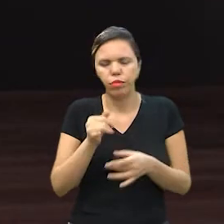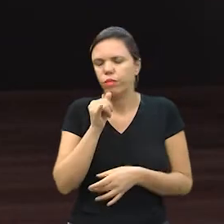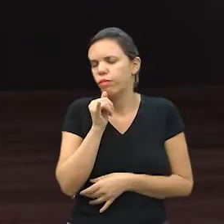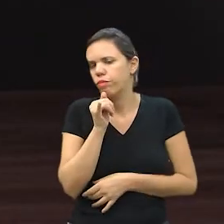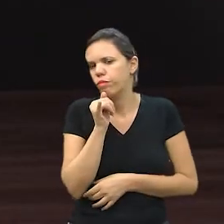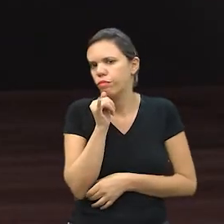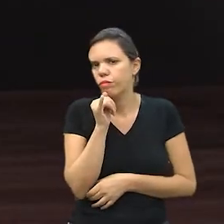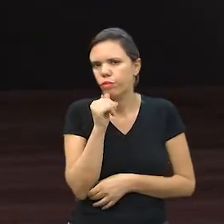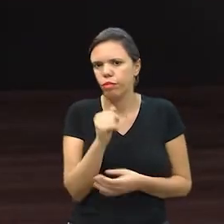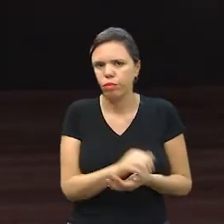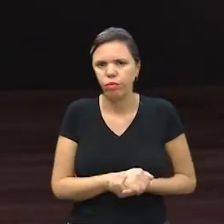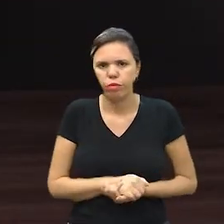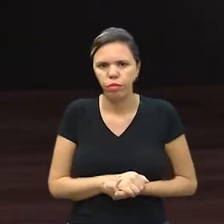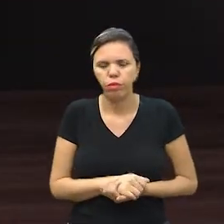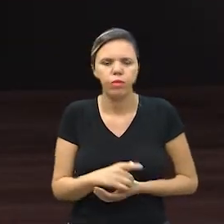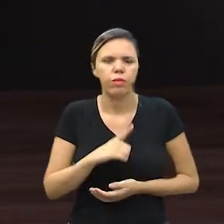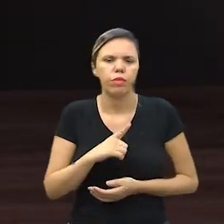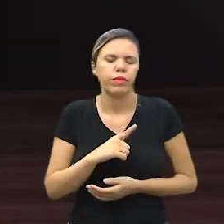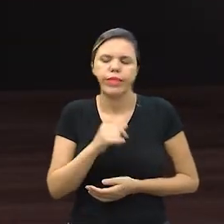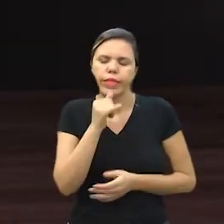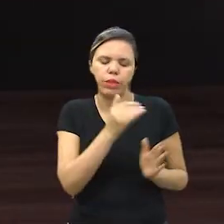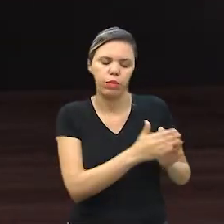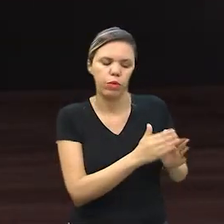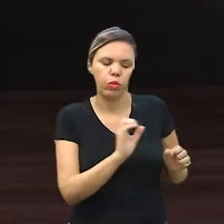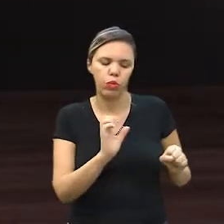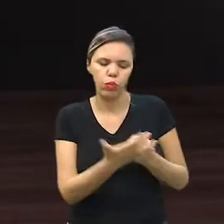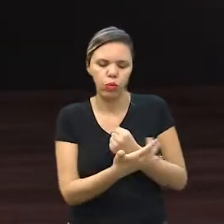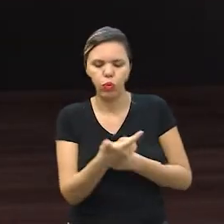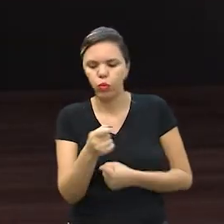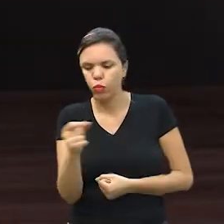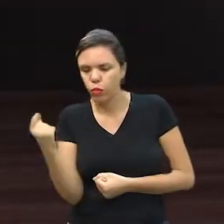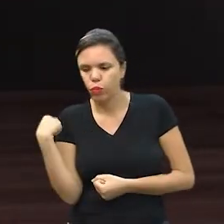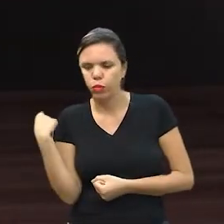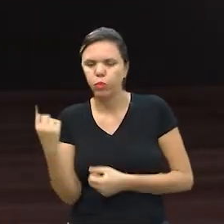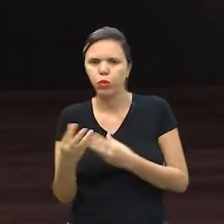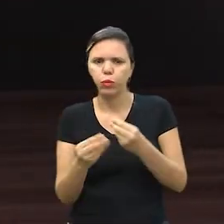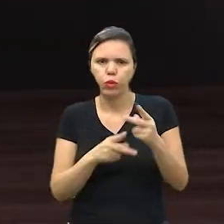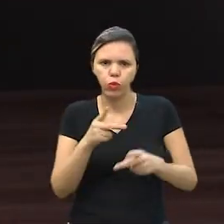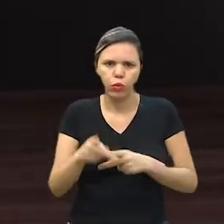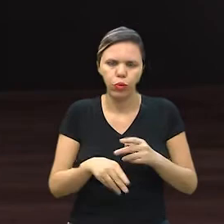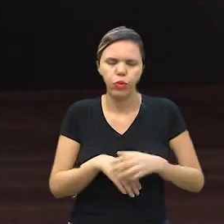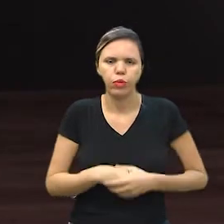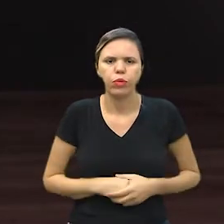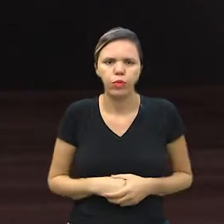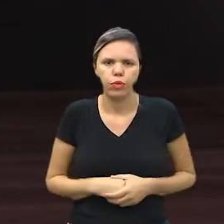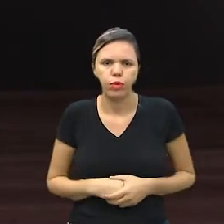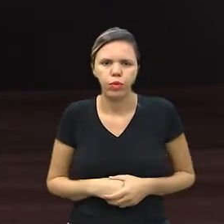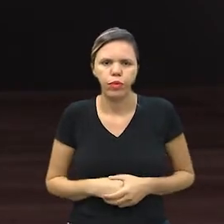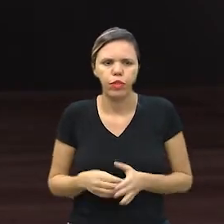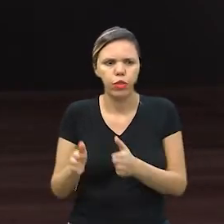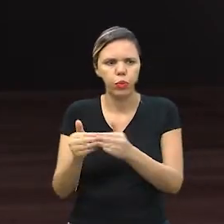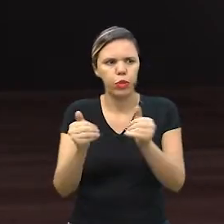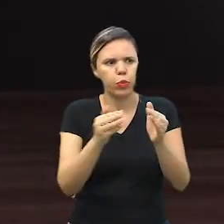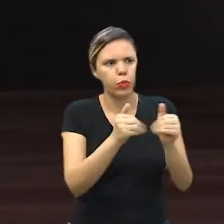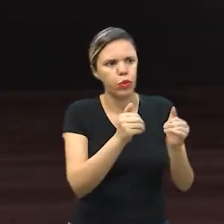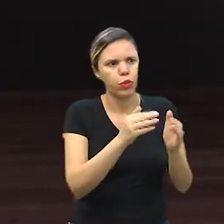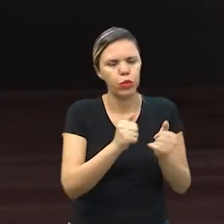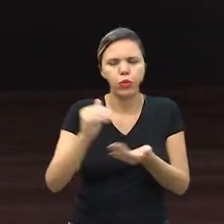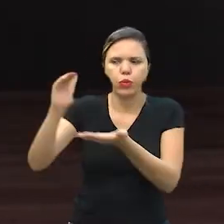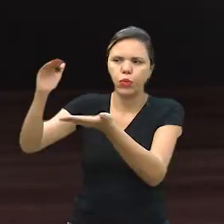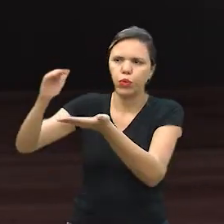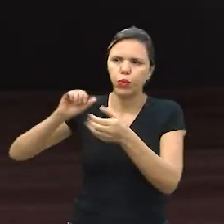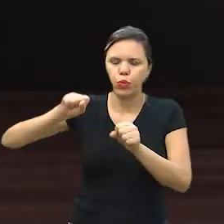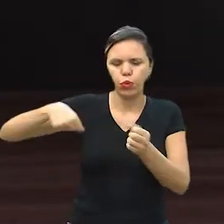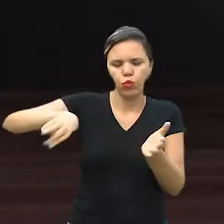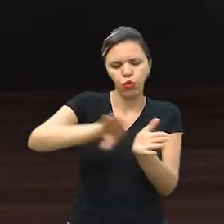exemplo, a gente teve aí a pandemia em 2020, né? Muita gente acabou fazendo pedido delivery, uma série